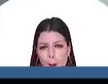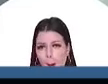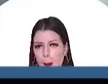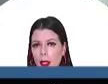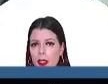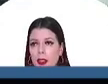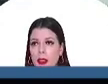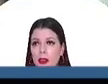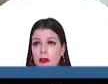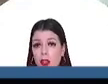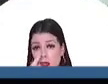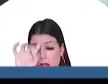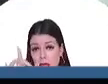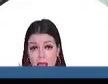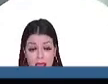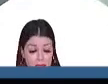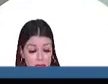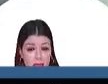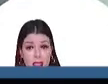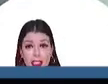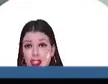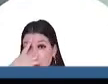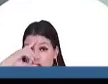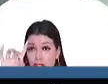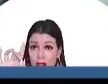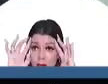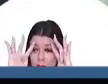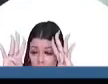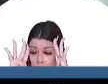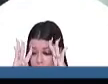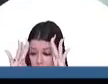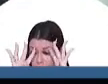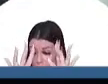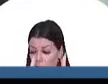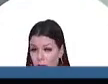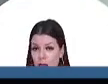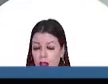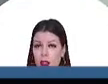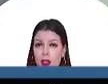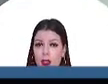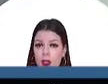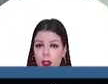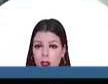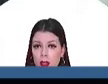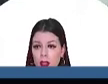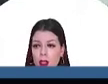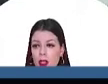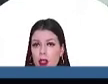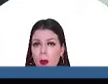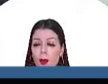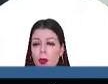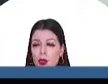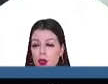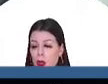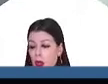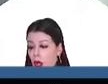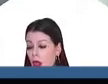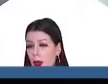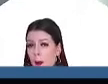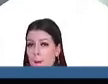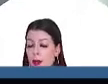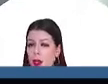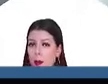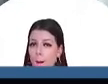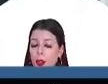que estão querendo colocar como medo em grande dia de reflexão sobre segurança na escola, em que as nossas escolas públicas e